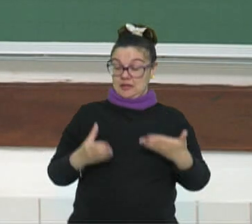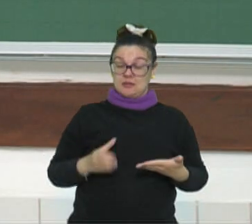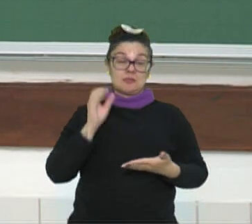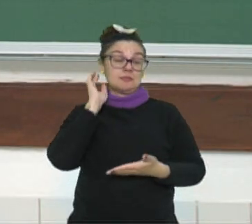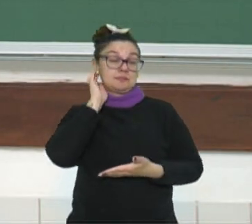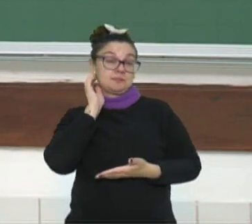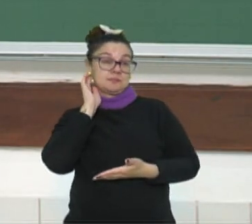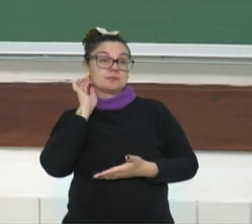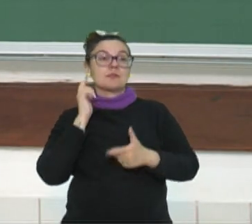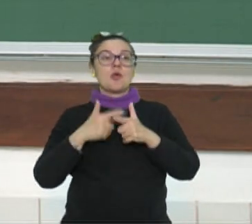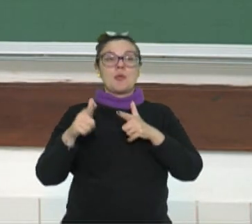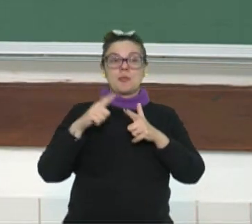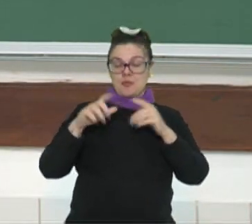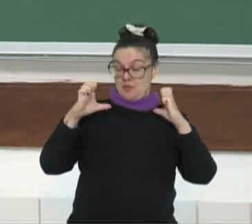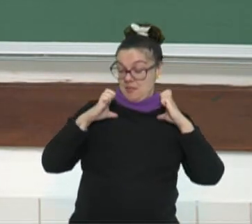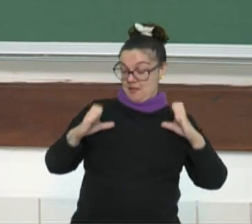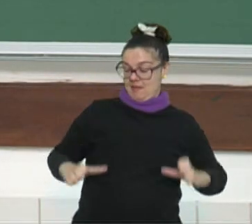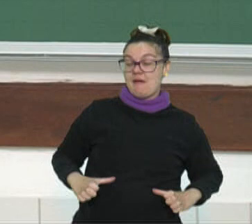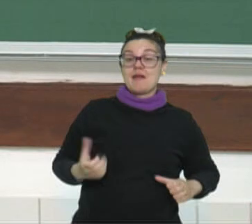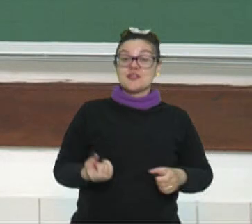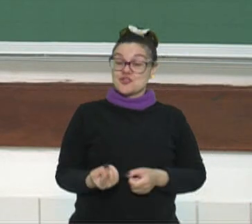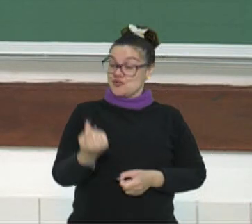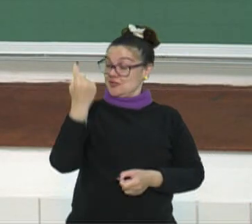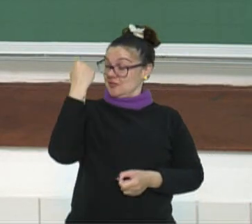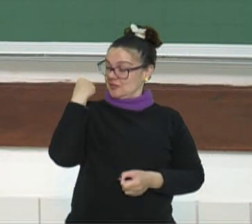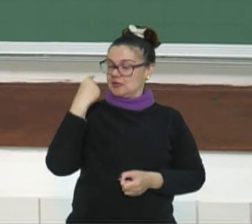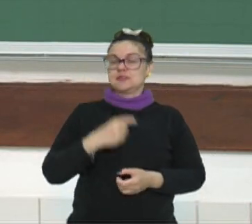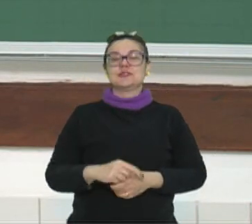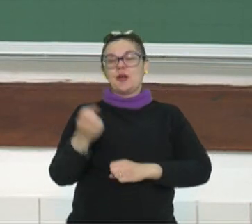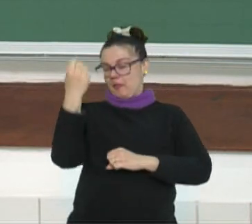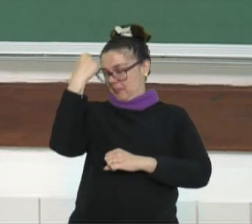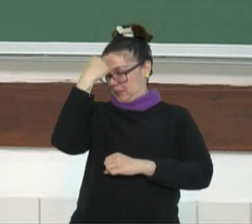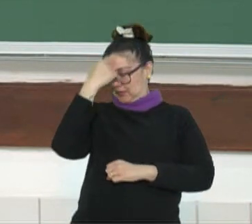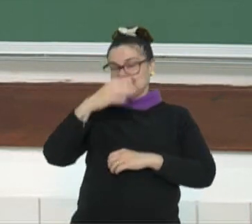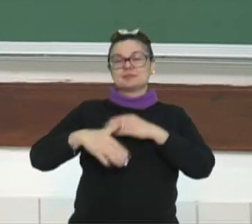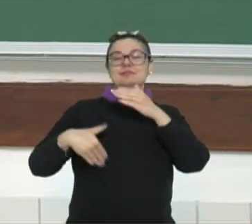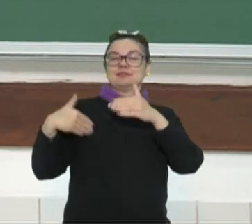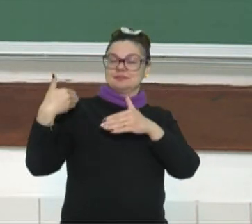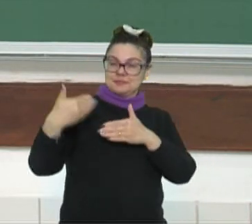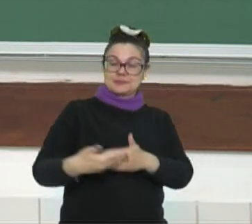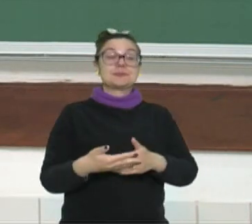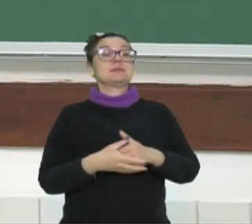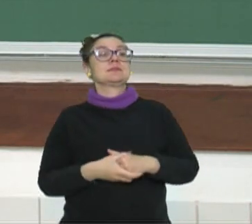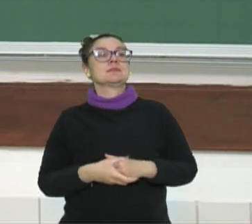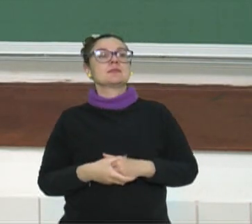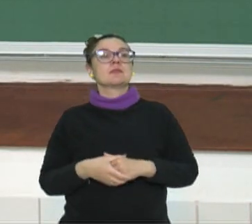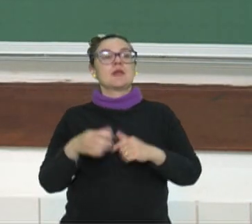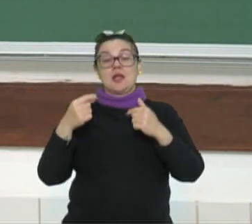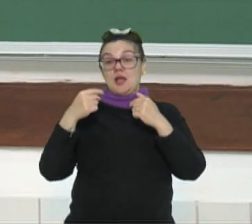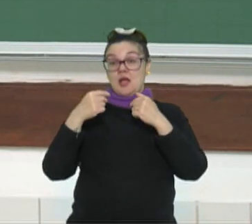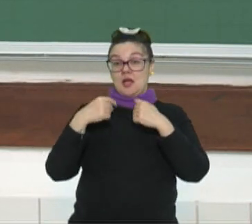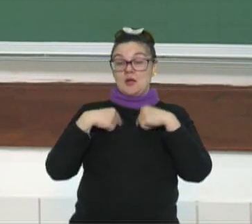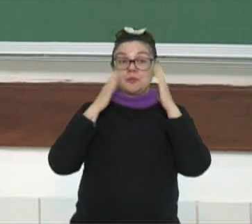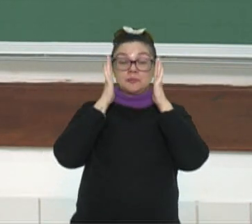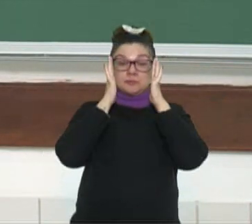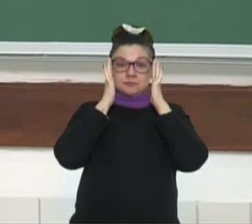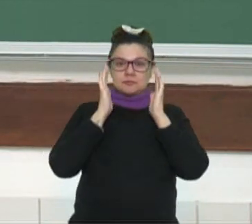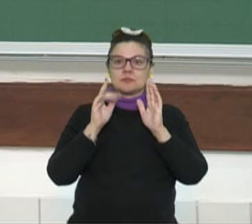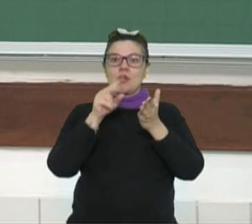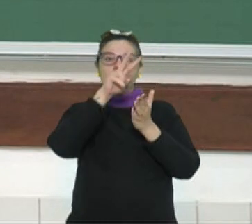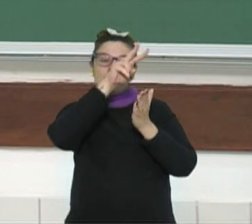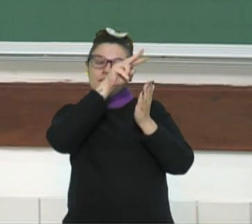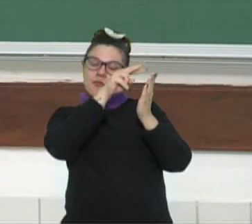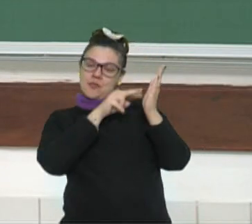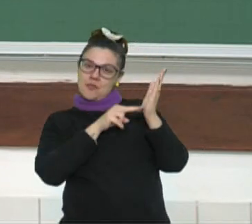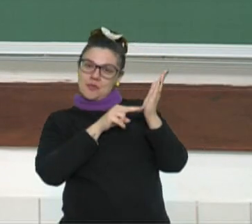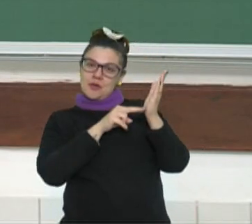aqui da ética antiga, né, da moral antiga, lá do Platão, do Sócrates. Eu vou fazer o seguinte nessa questão, eu vou ler